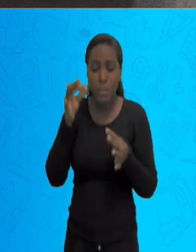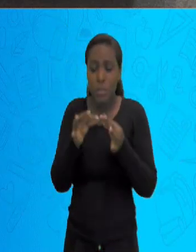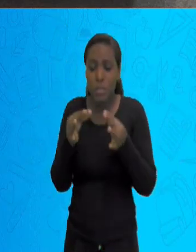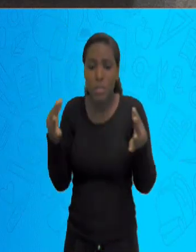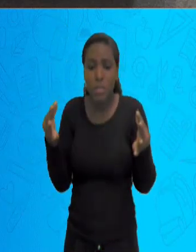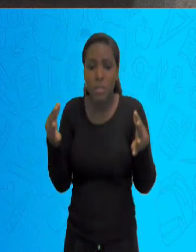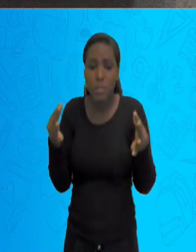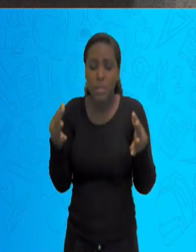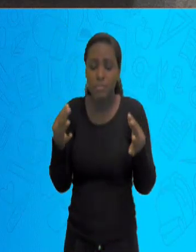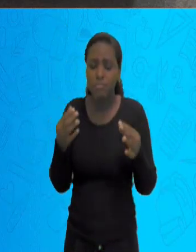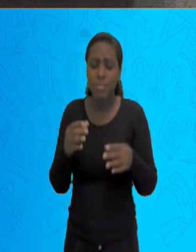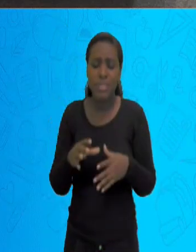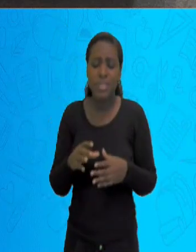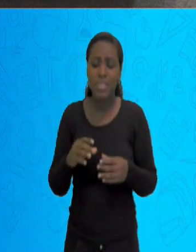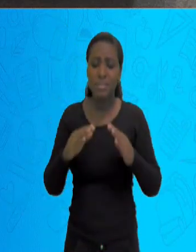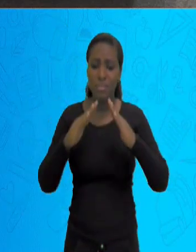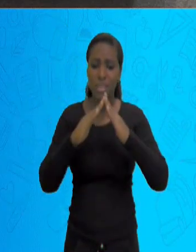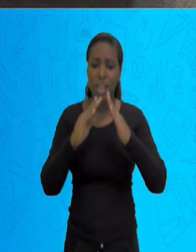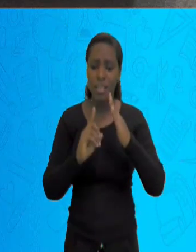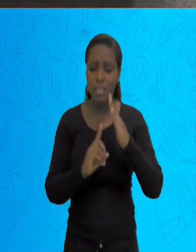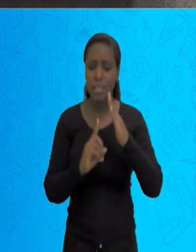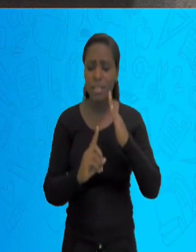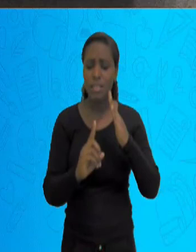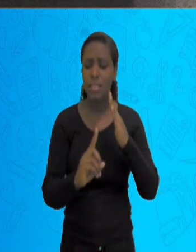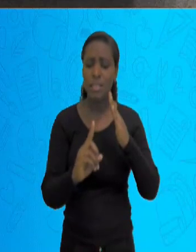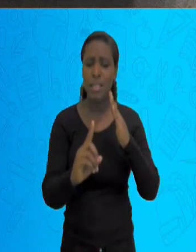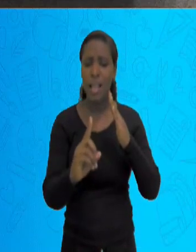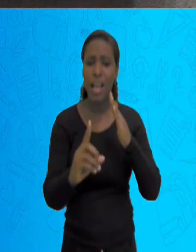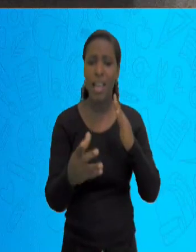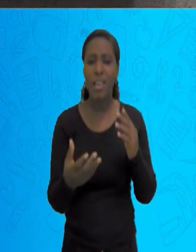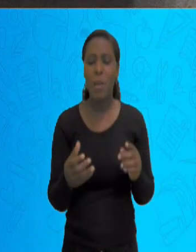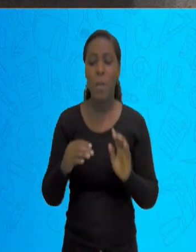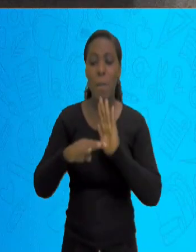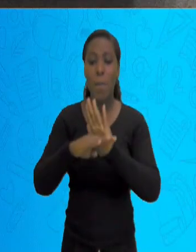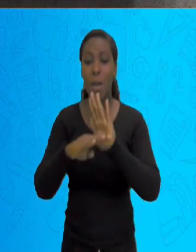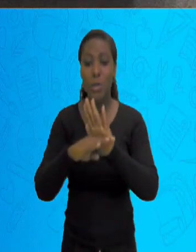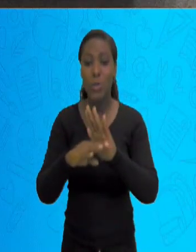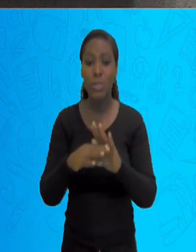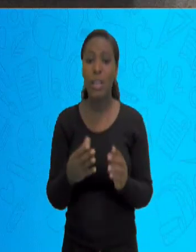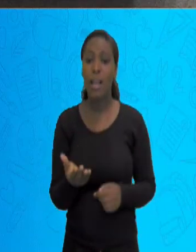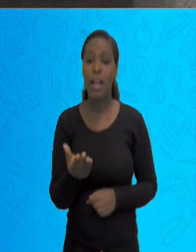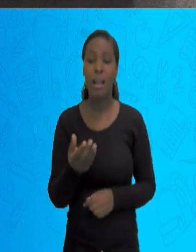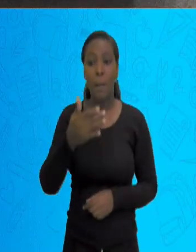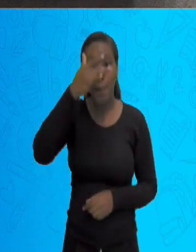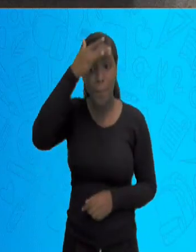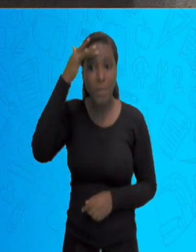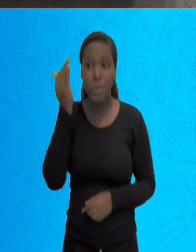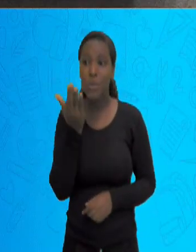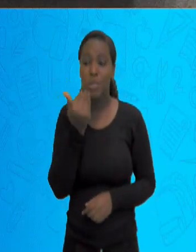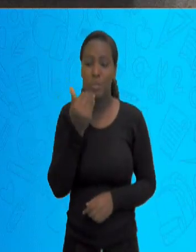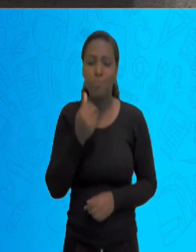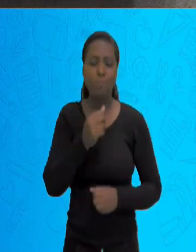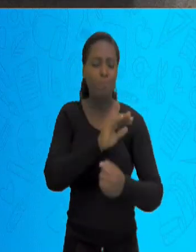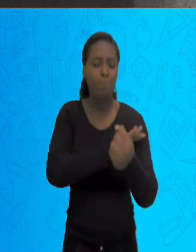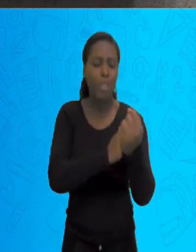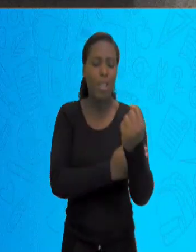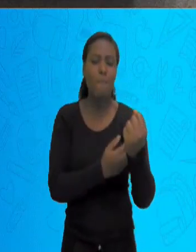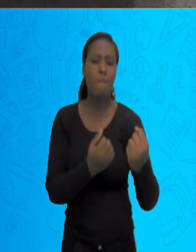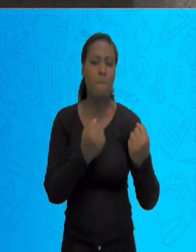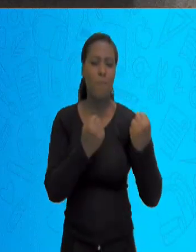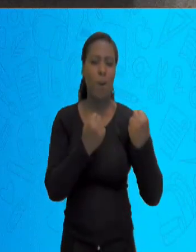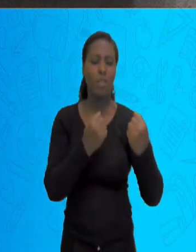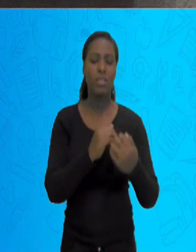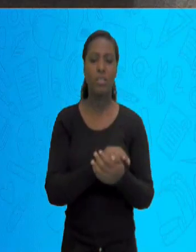de repente, é vítima de um pensamento inadequado, um erro.